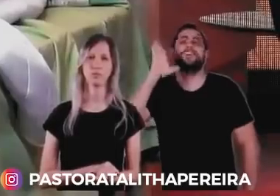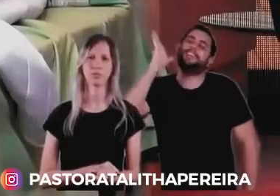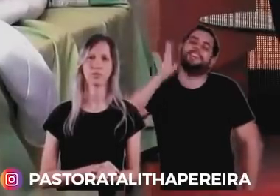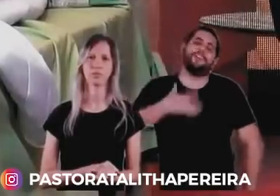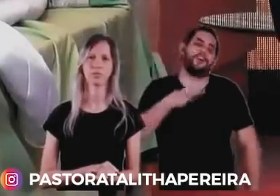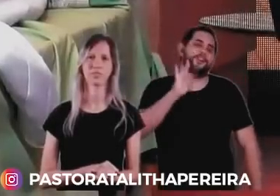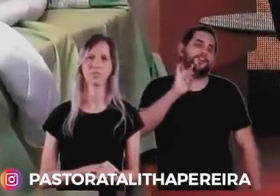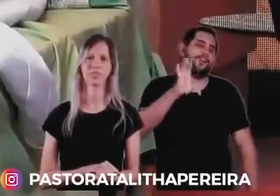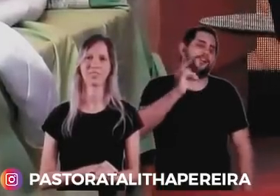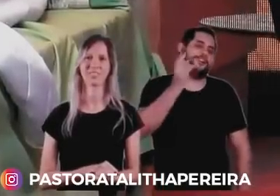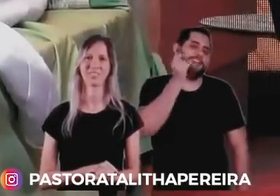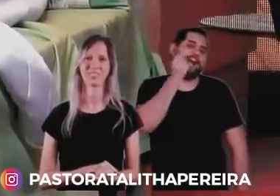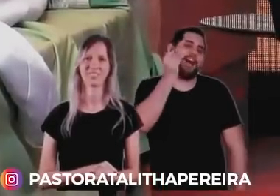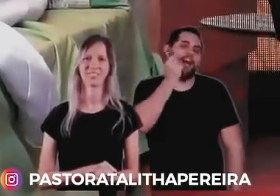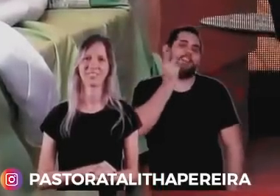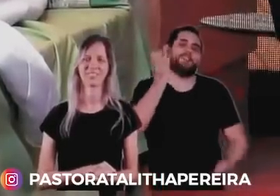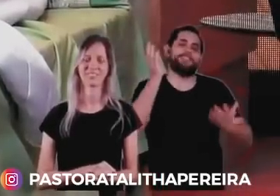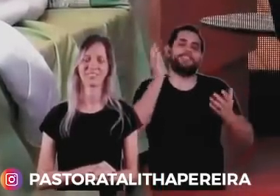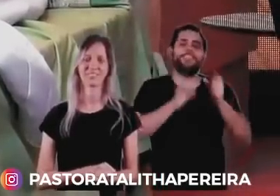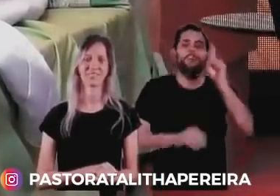Olha o cola-rato,